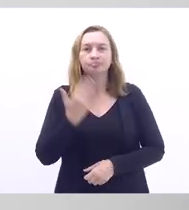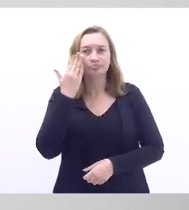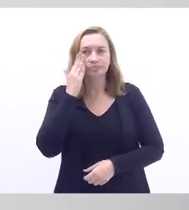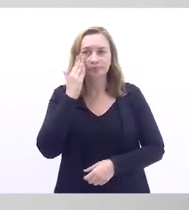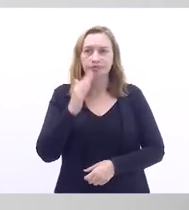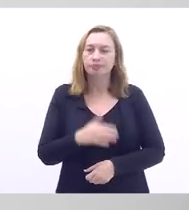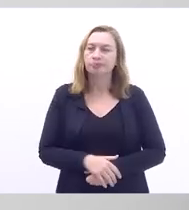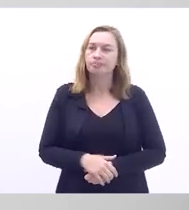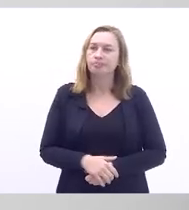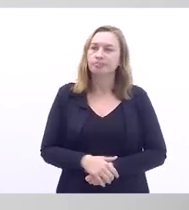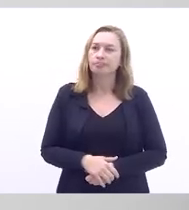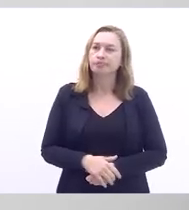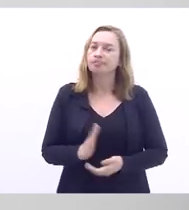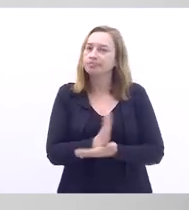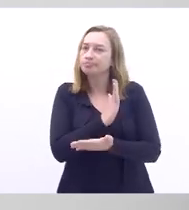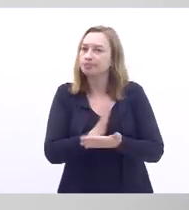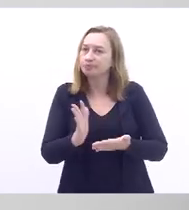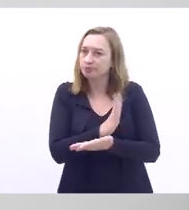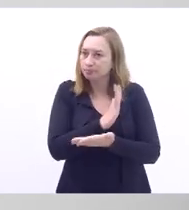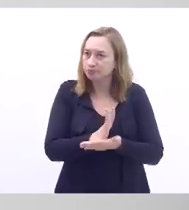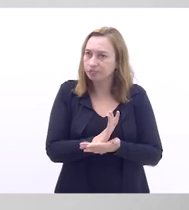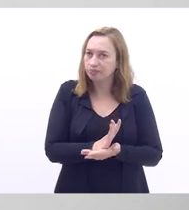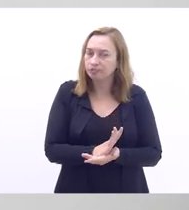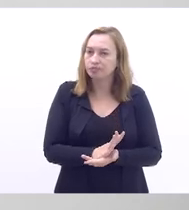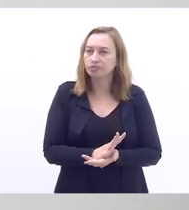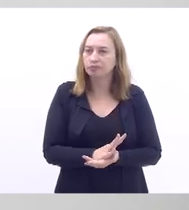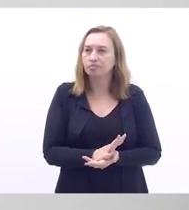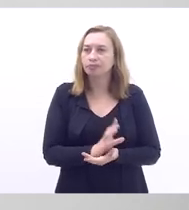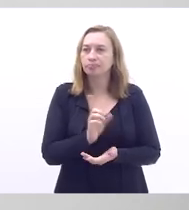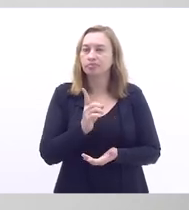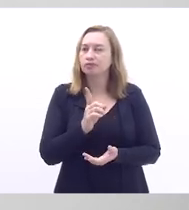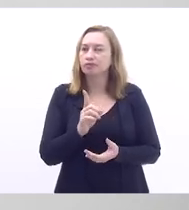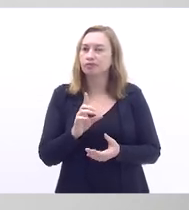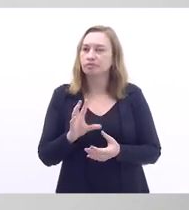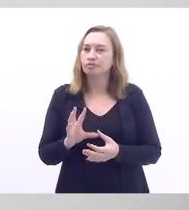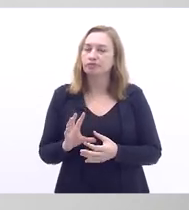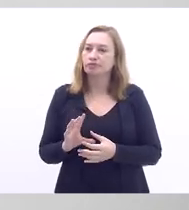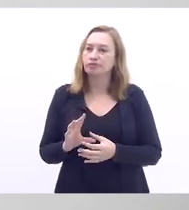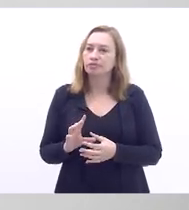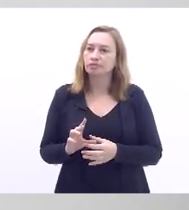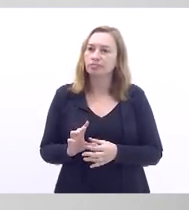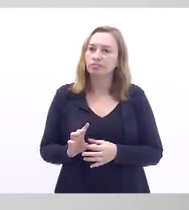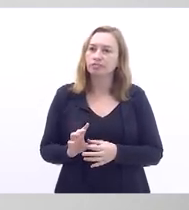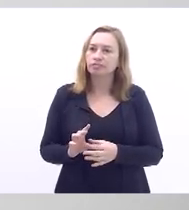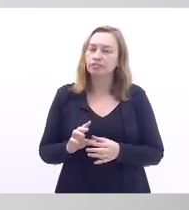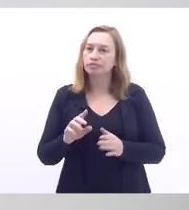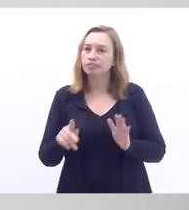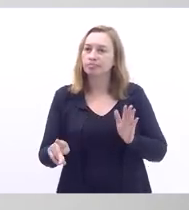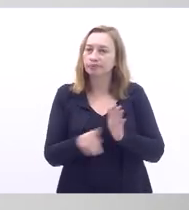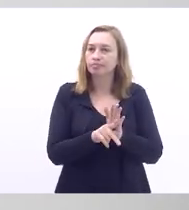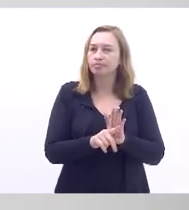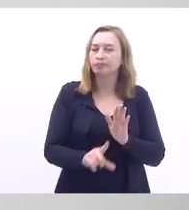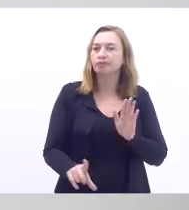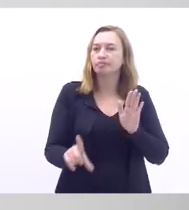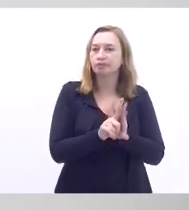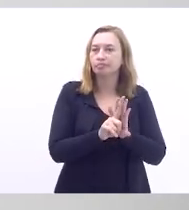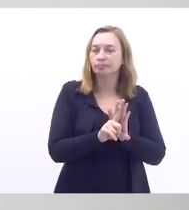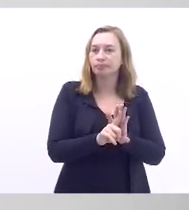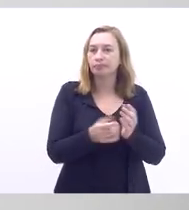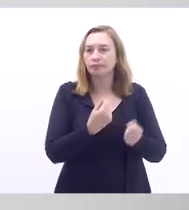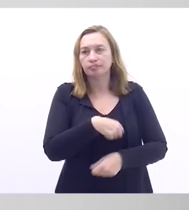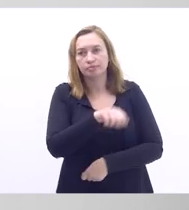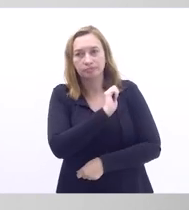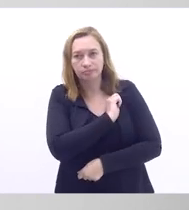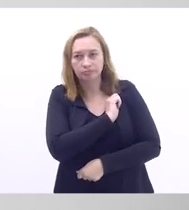compreensão de que alguns deles não esbarram na lei de responsabilidade fiscal especialmente os enquadramentos